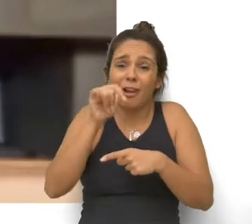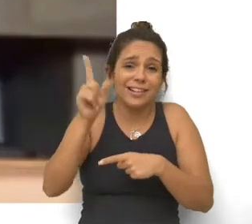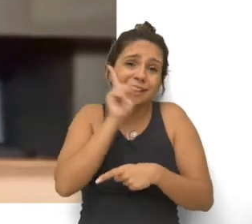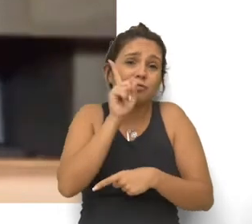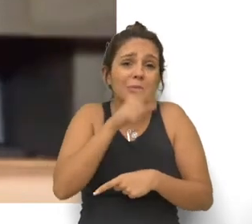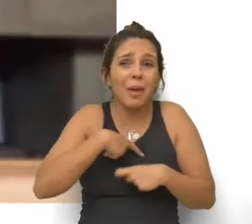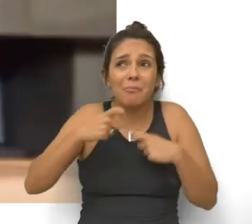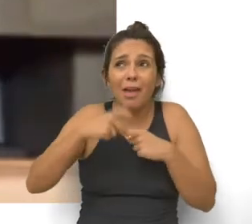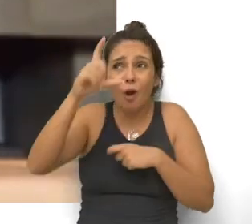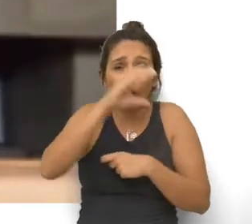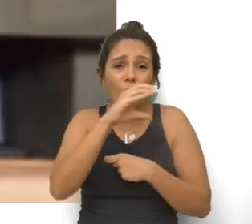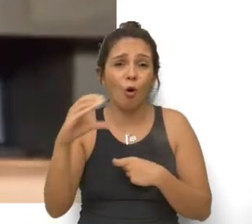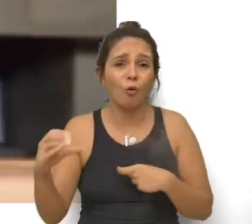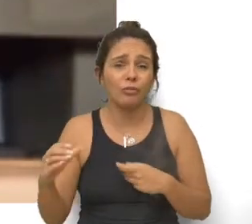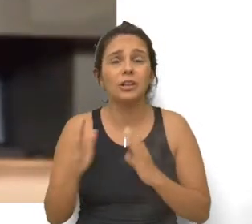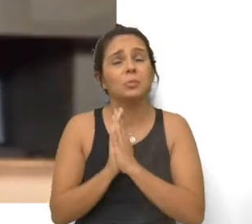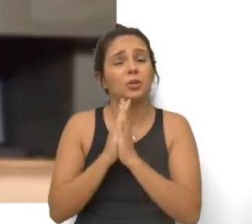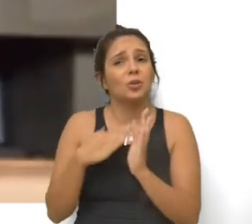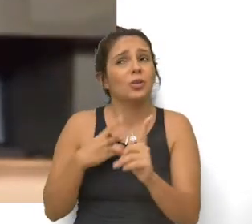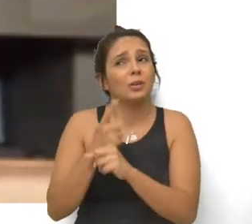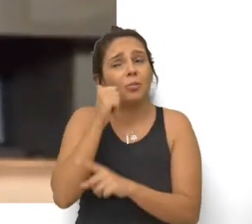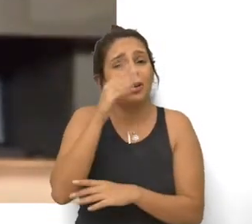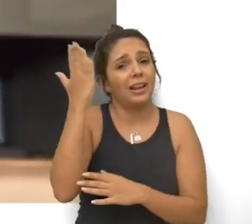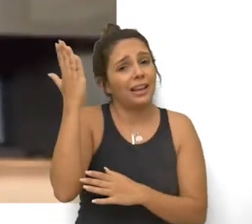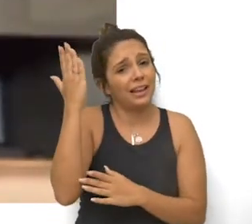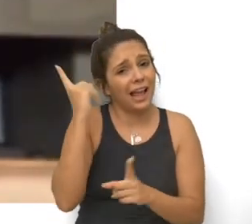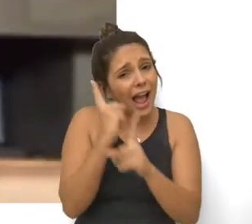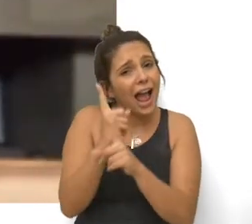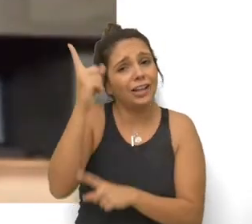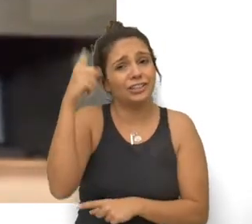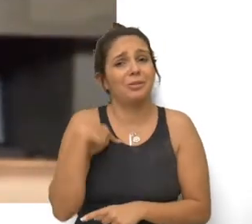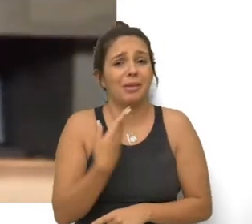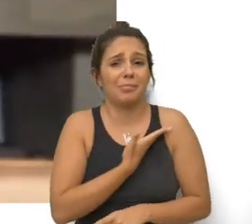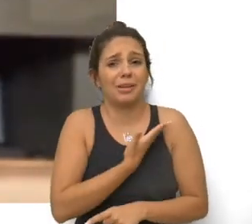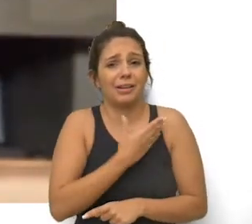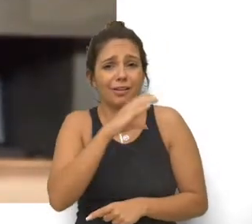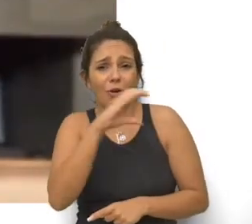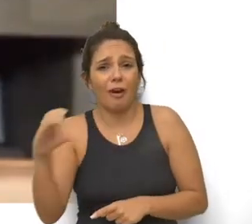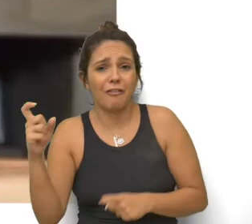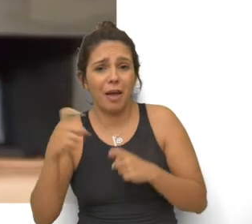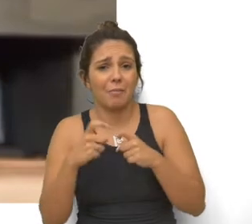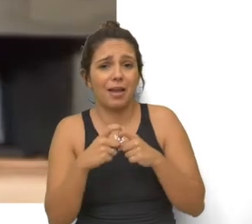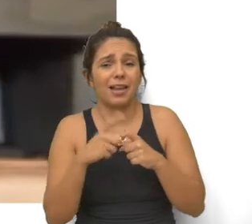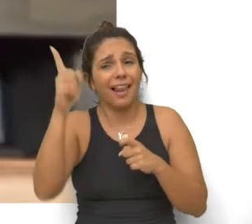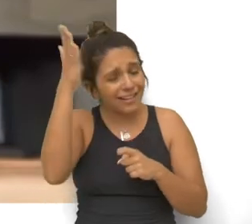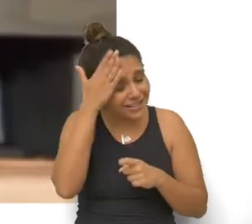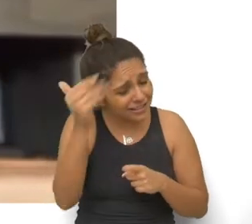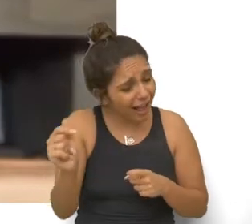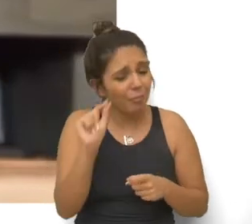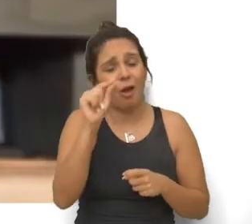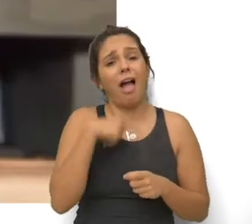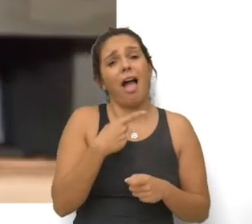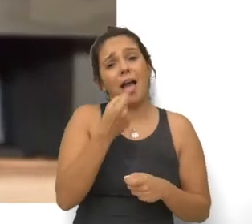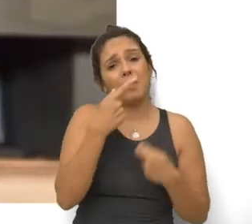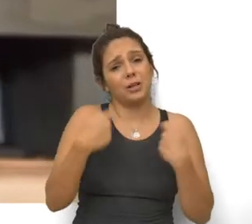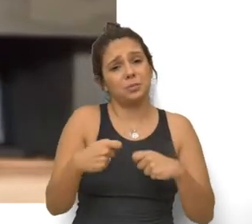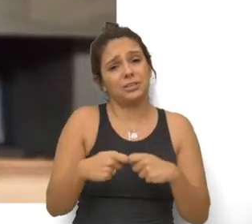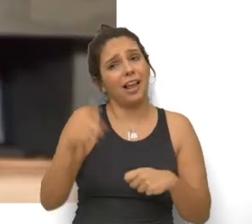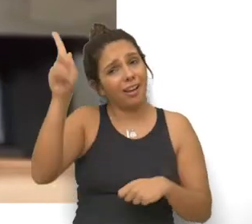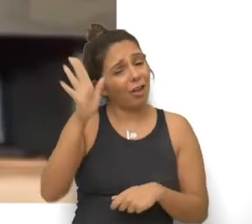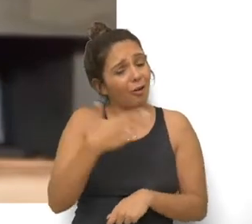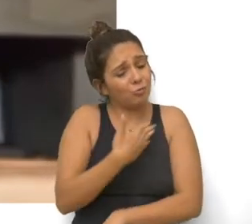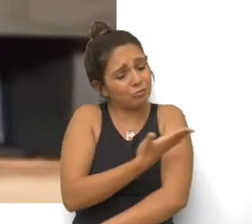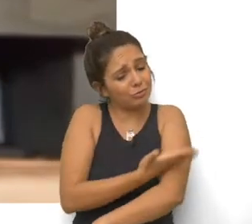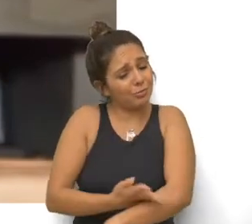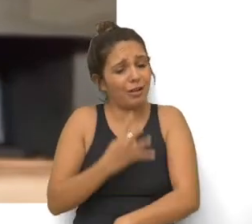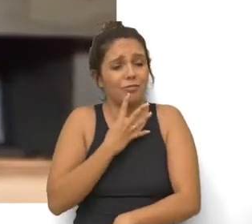York? Please, achem a doutora Anne para mim. Ela sabe que remédio me dá. Ela